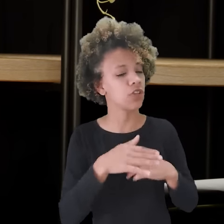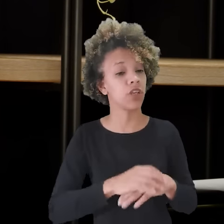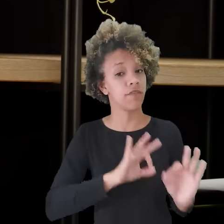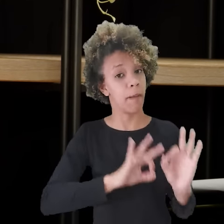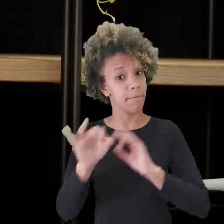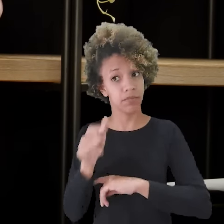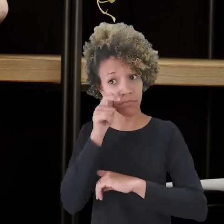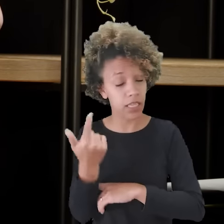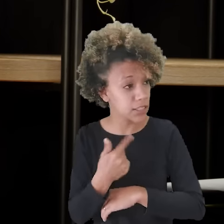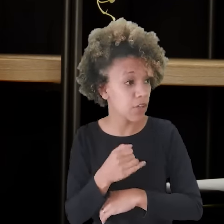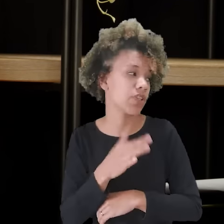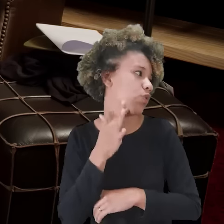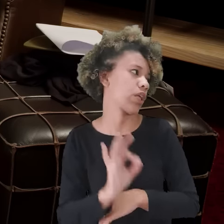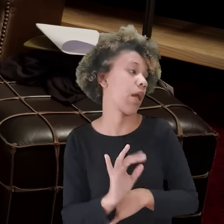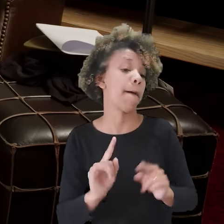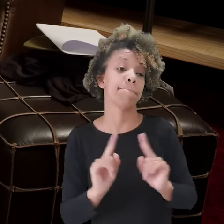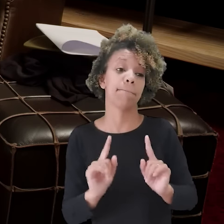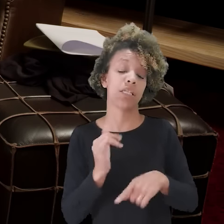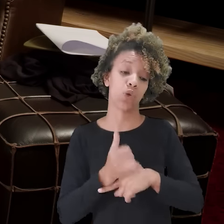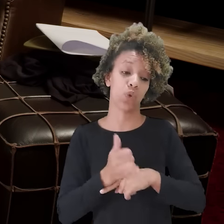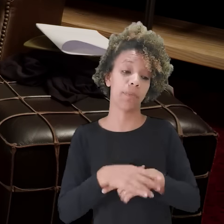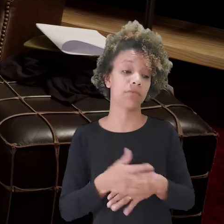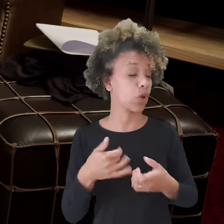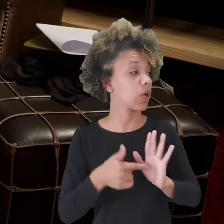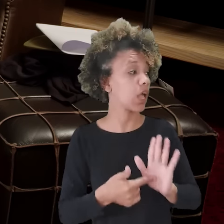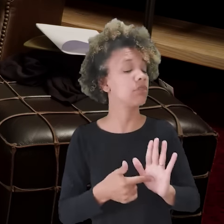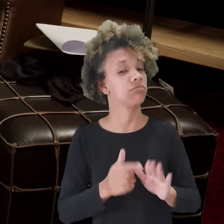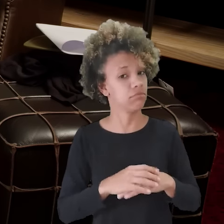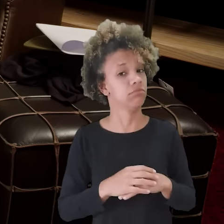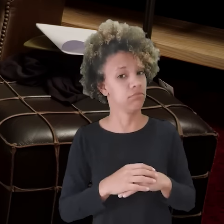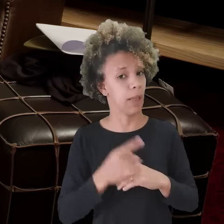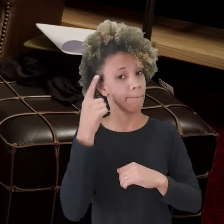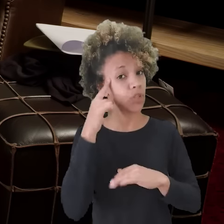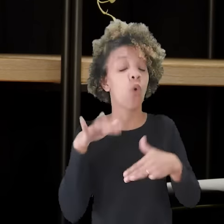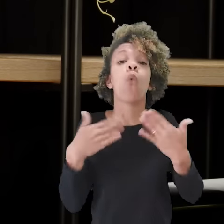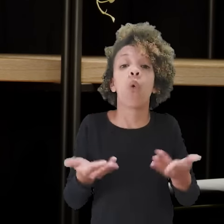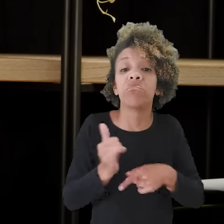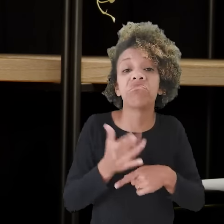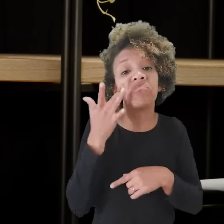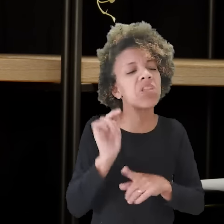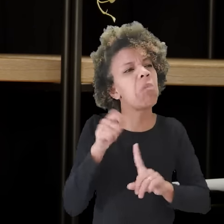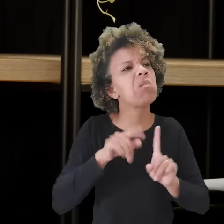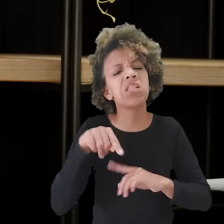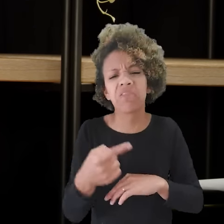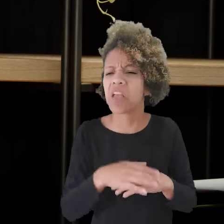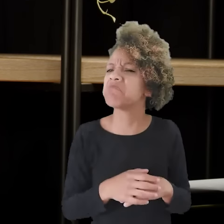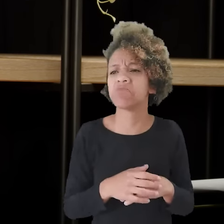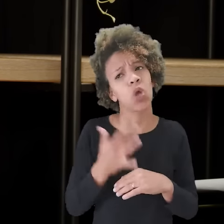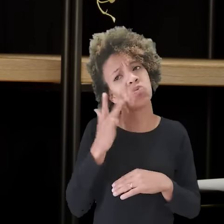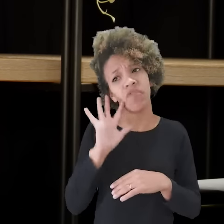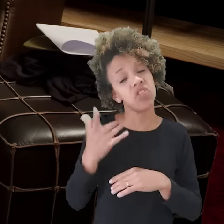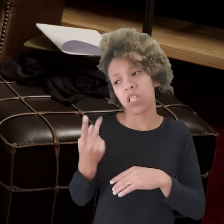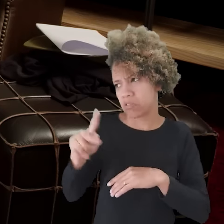passar se vocês rirem vocês não entenderam mas é um documentário é isso que eu quero lançar em breve aí quando que a gente vai lançar ainda acho que mês que